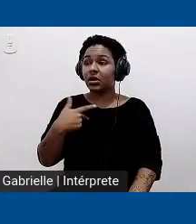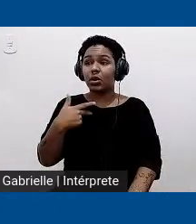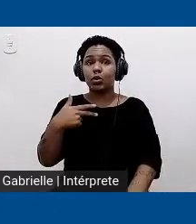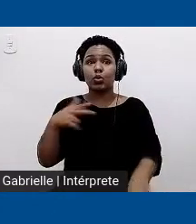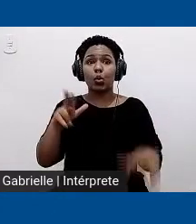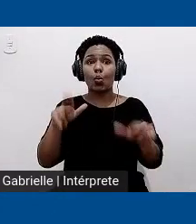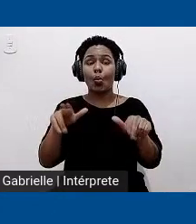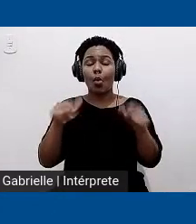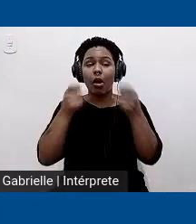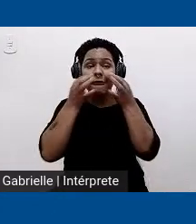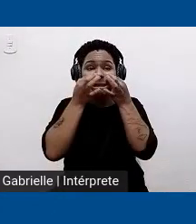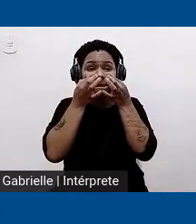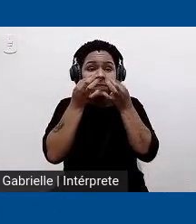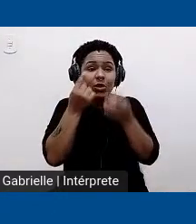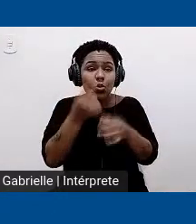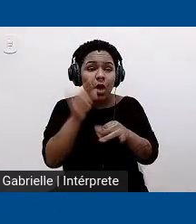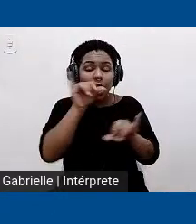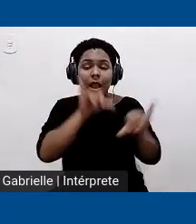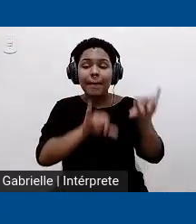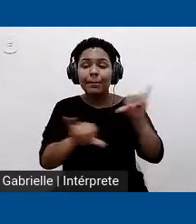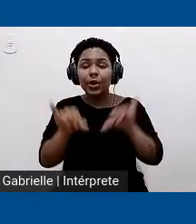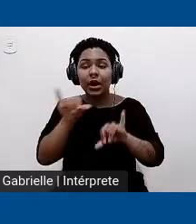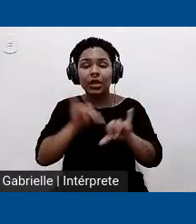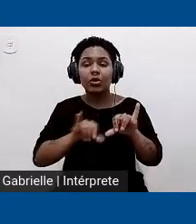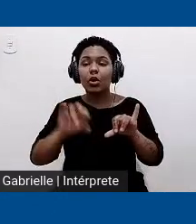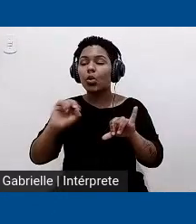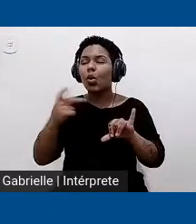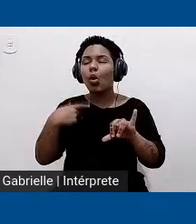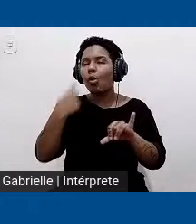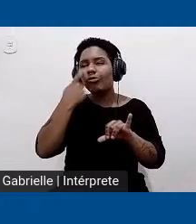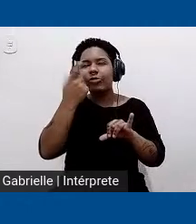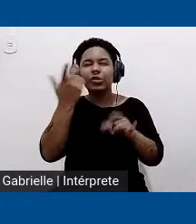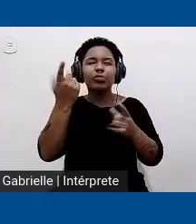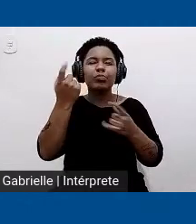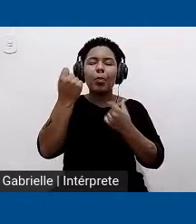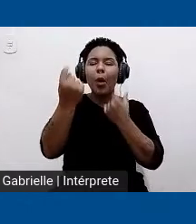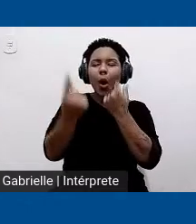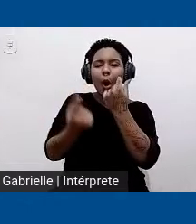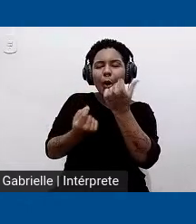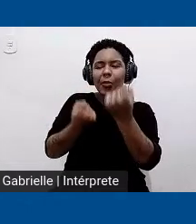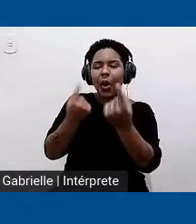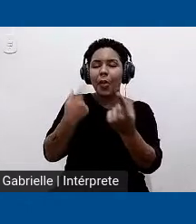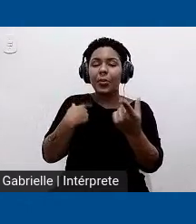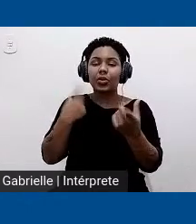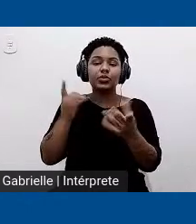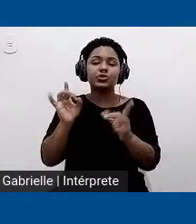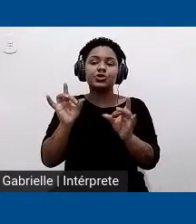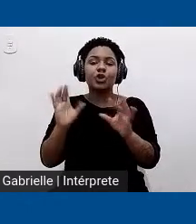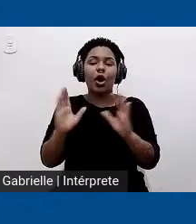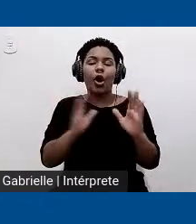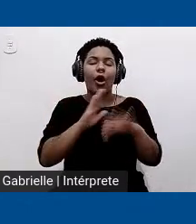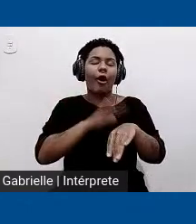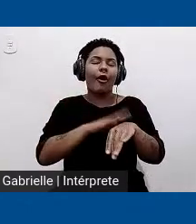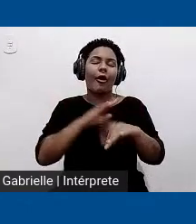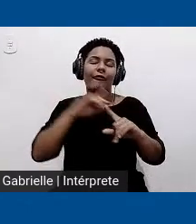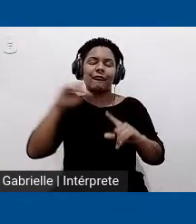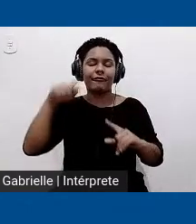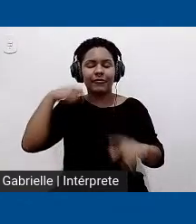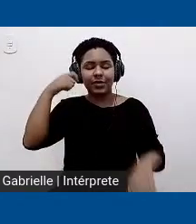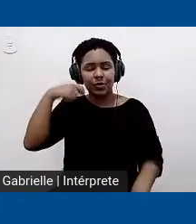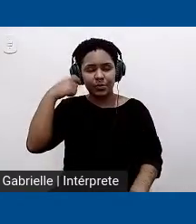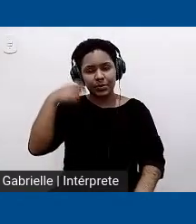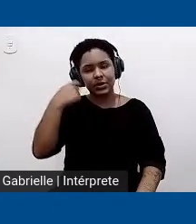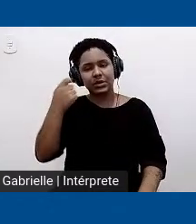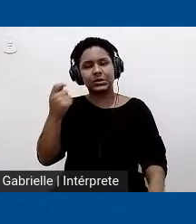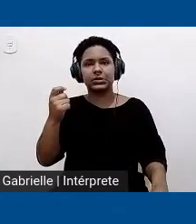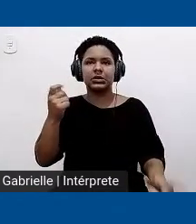viram um laboratório ou viram vagamente num filme, né, num filme que tenta